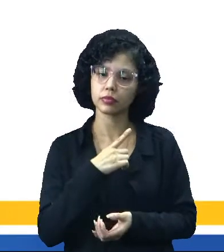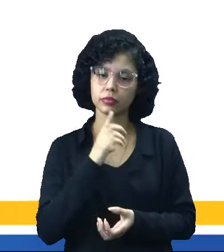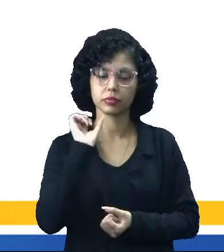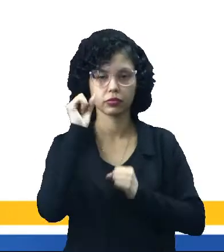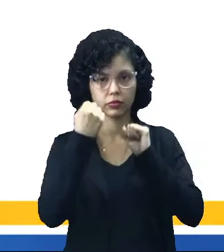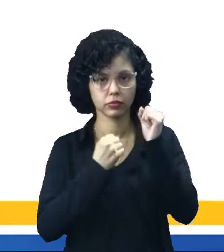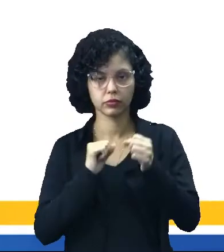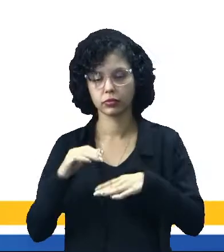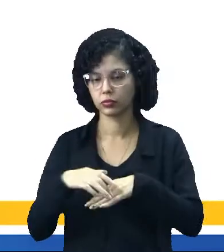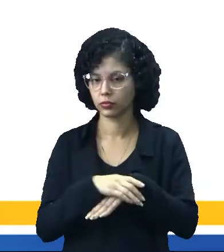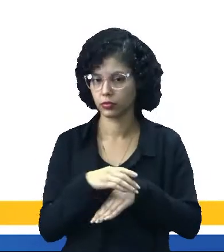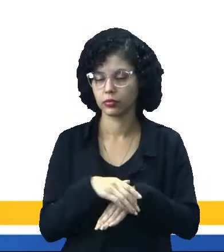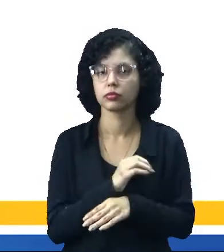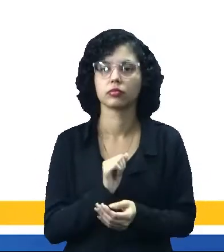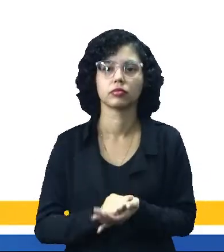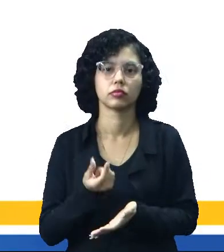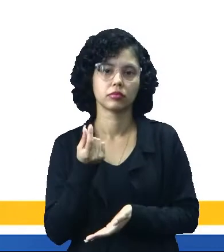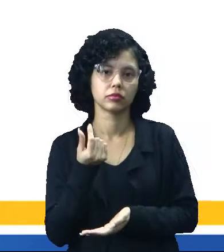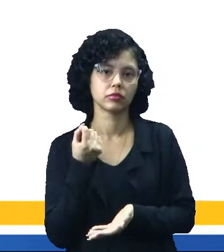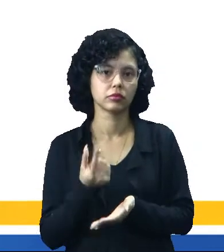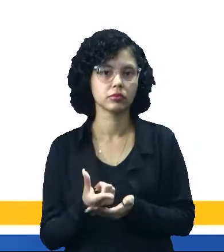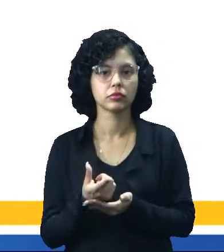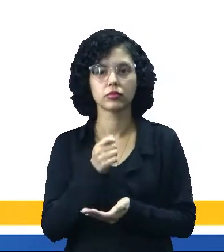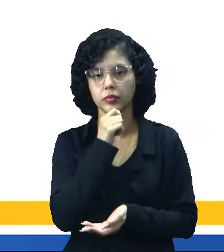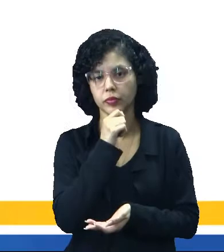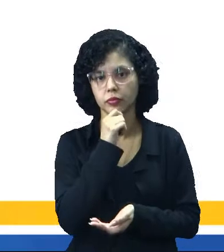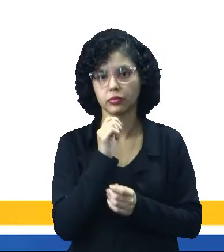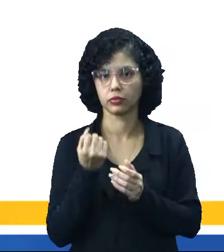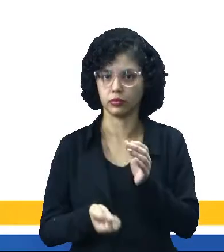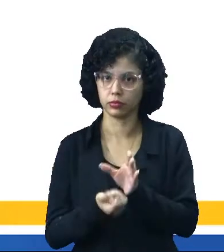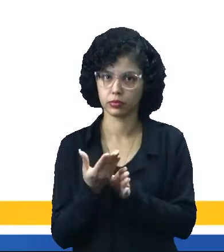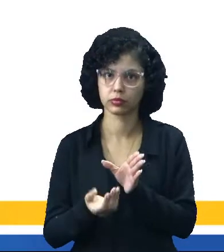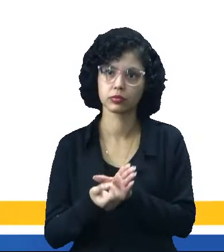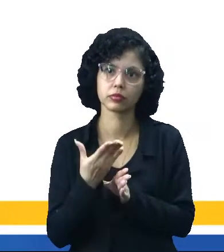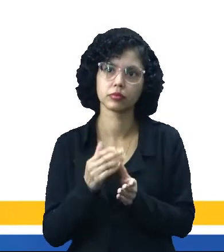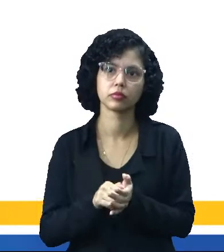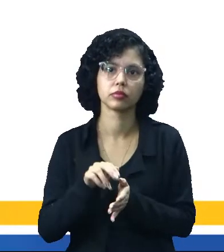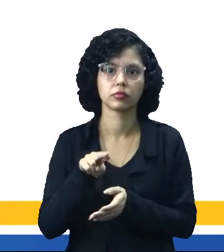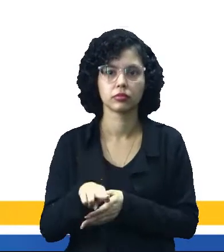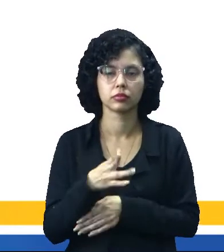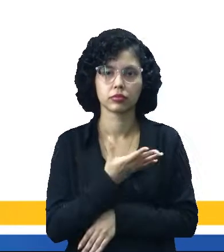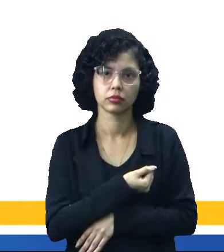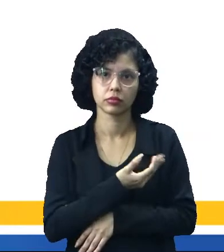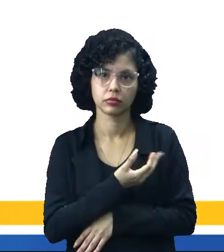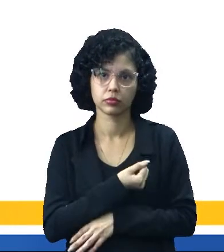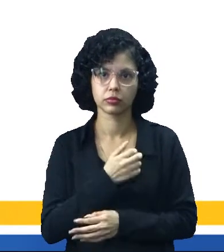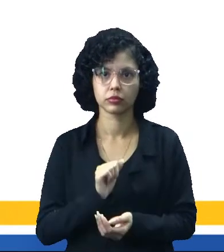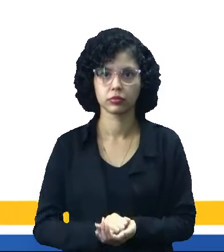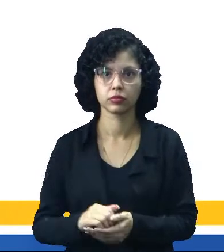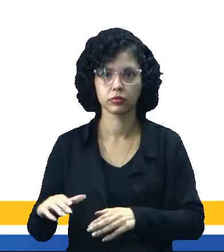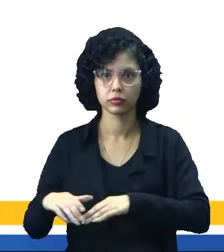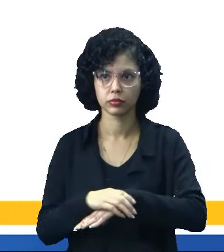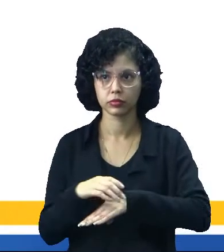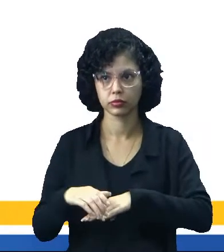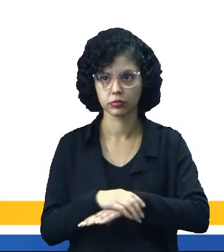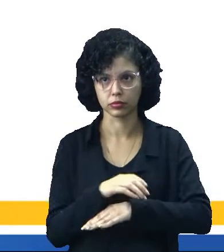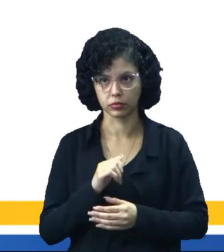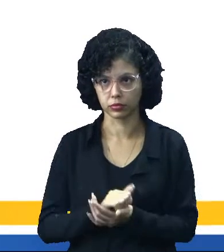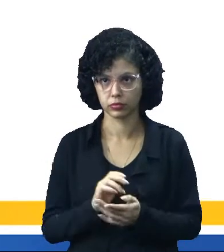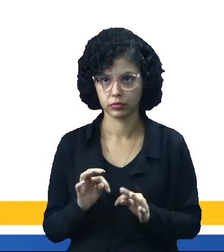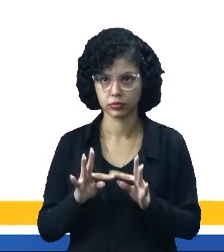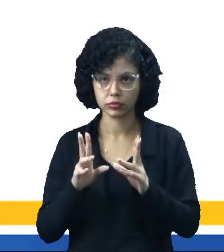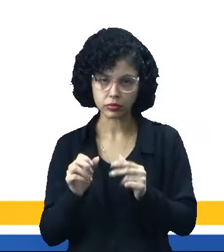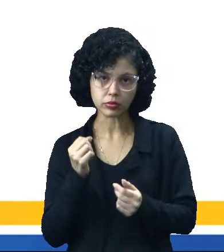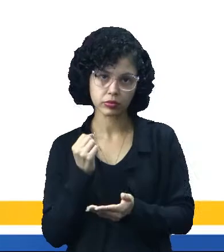de sapatos, né, e eu gasto um valor X aí para produzir N números de sapatos, depois que eu paguei, né, todos